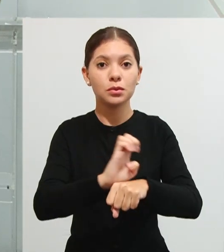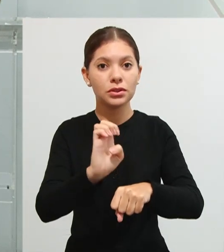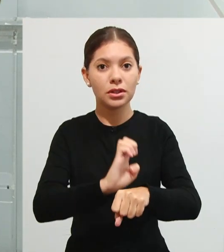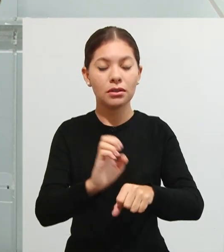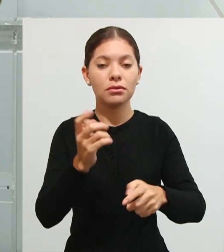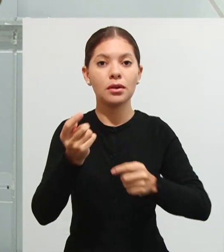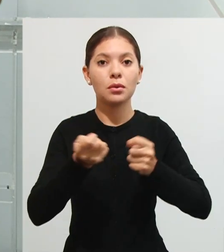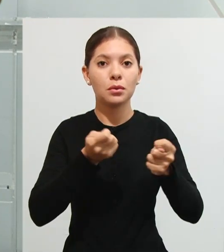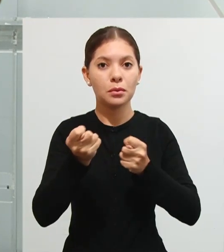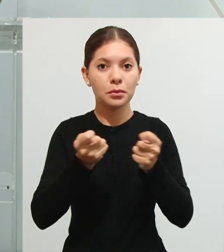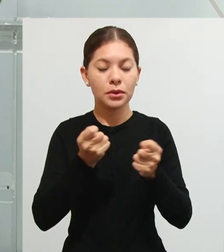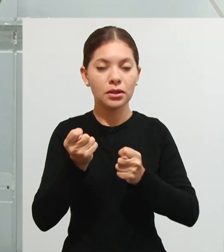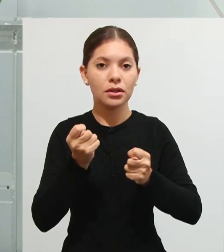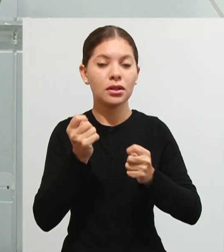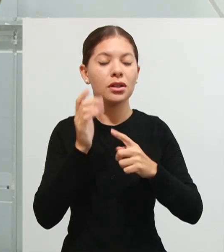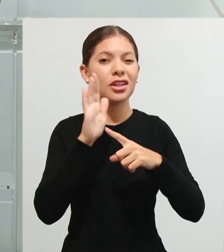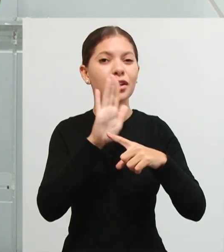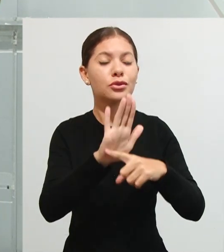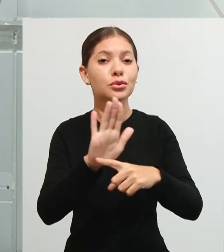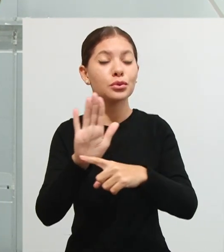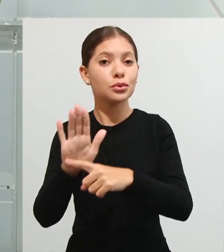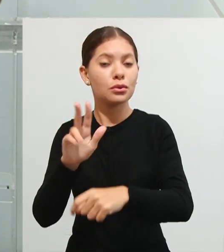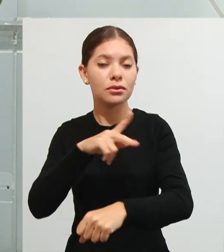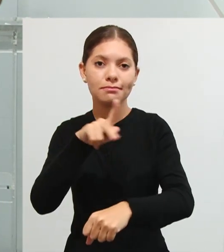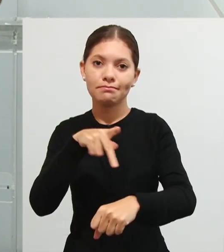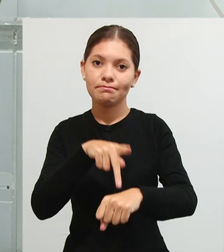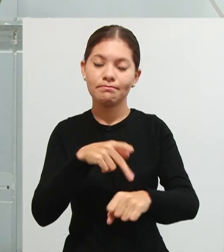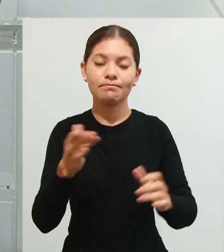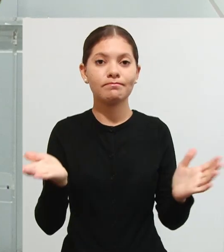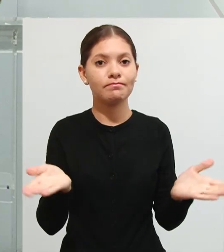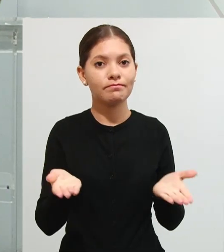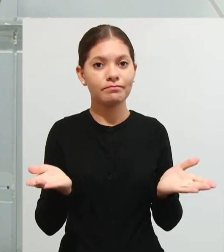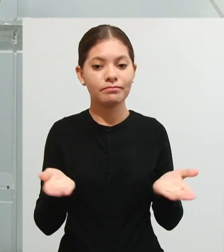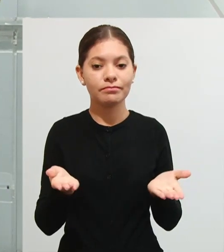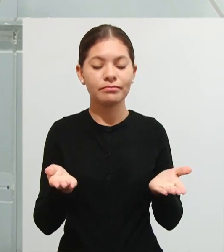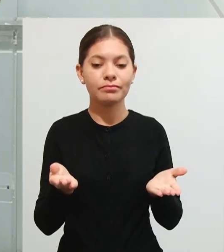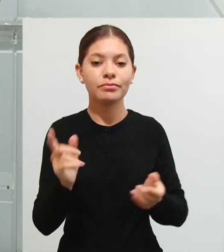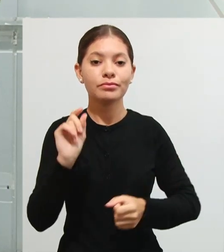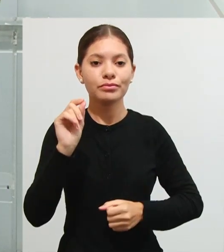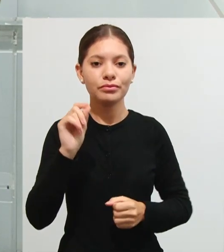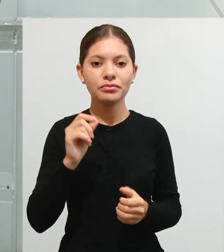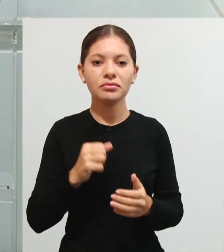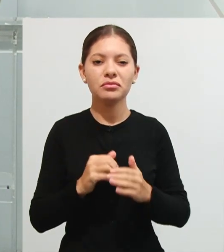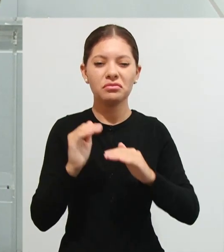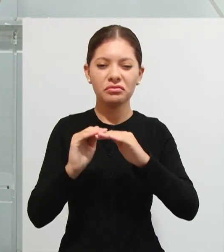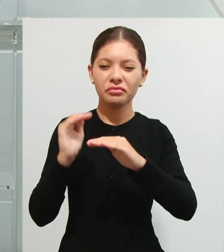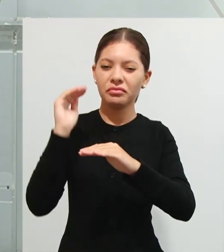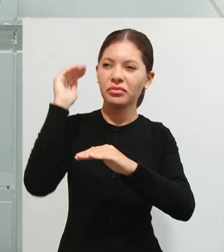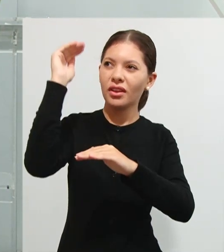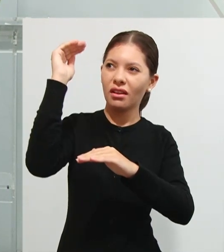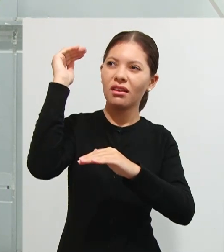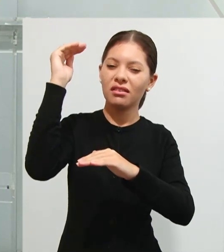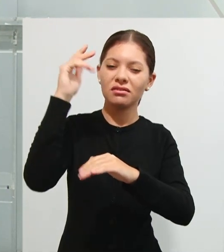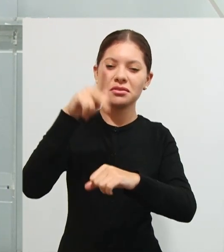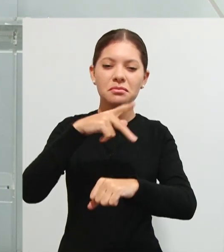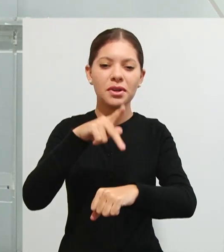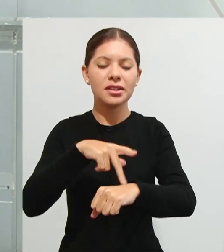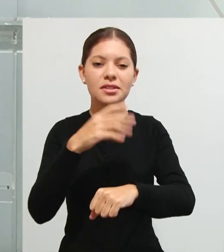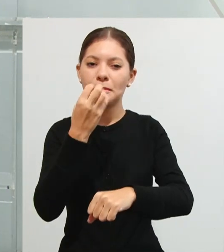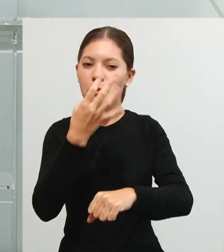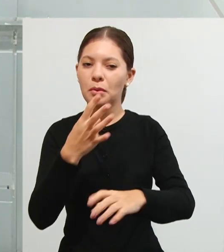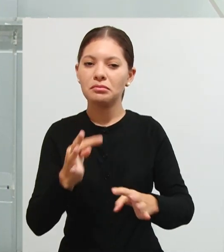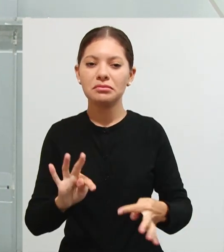economia, que proporcionou que essas nações hoje sejam as potências, as grandes potências tecnológicas do